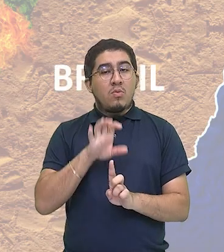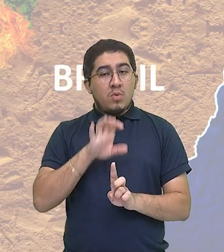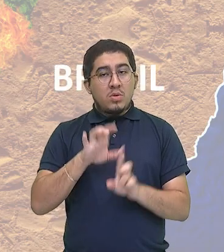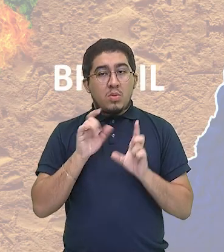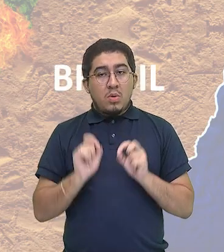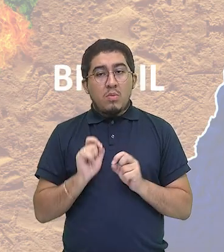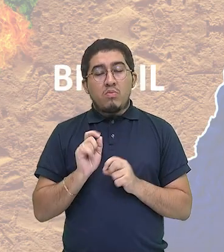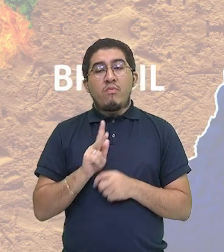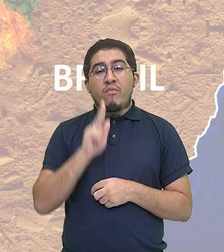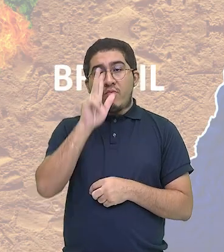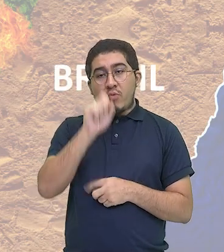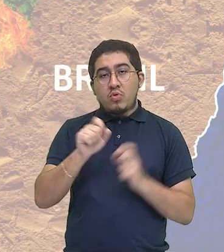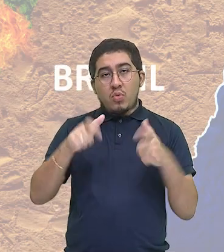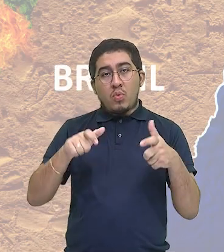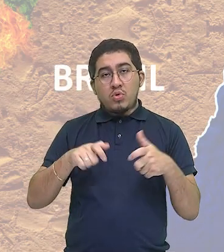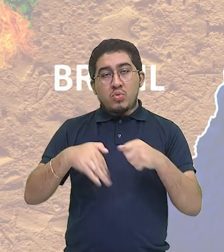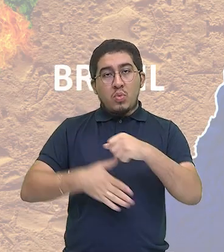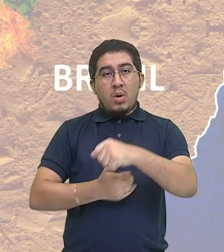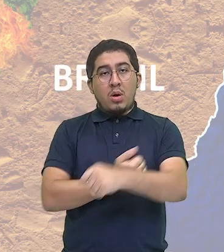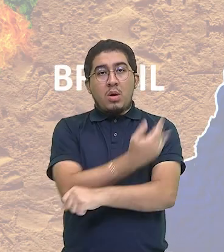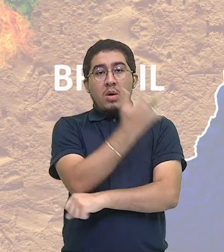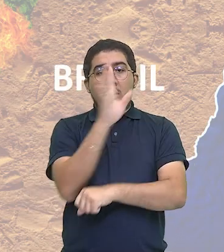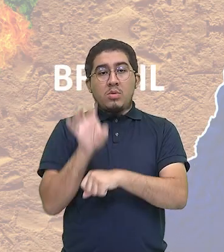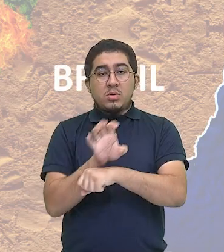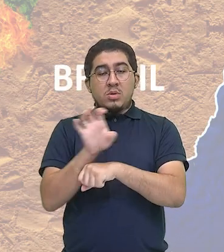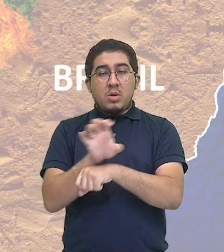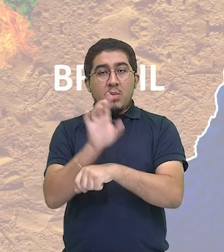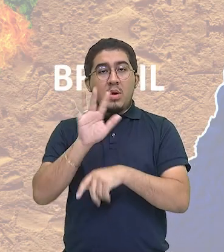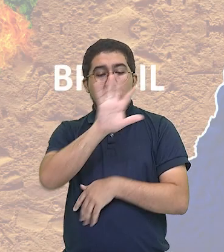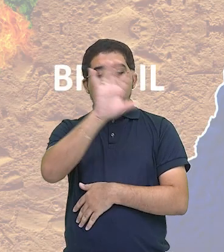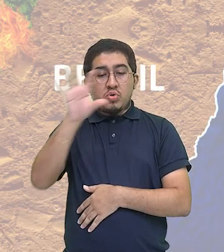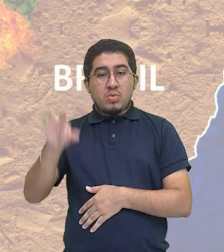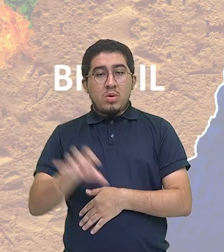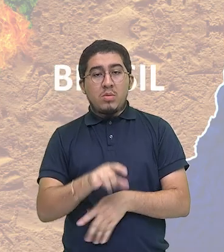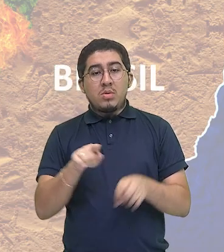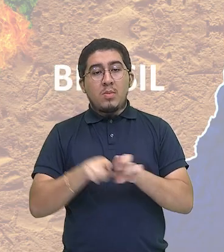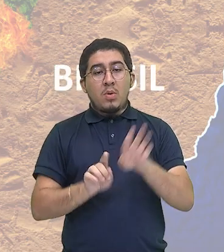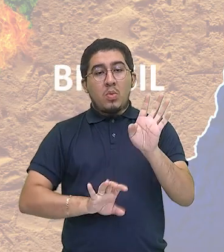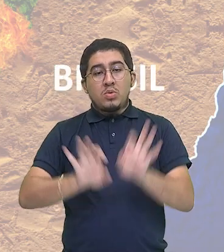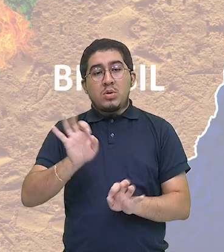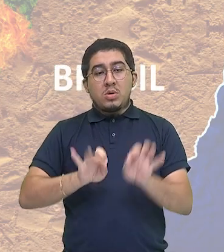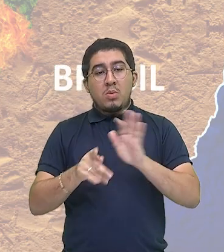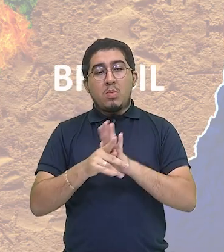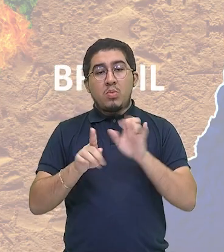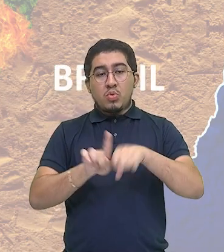intensificaram-se nos ecossistemas regionais e na organização